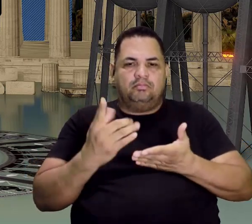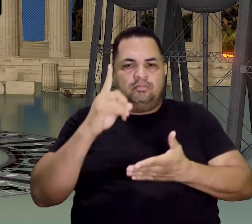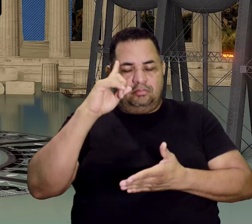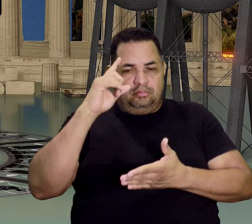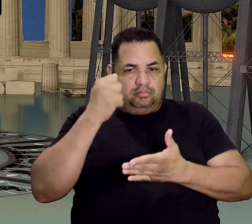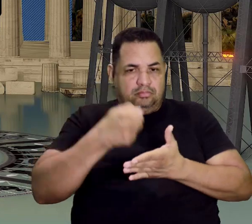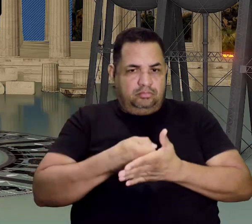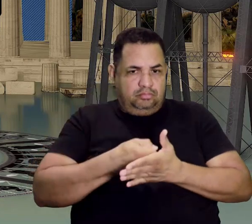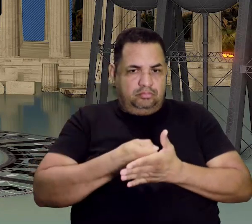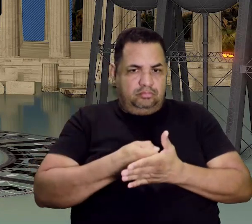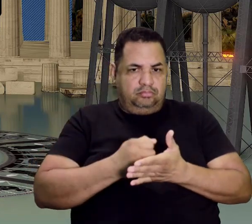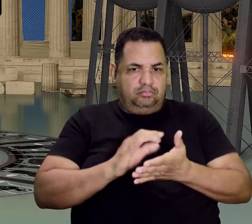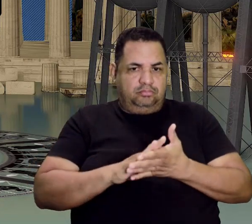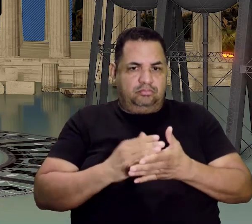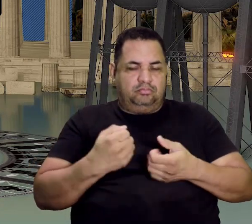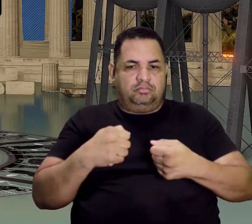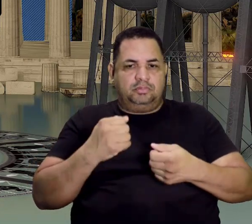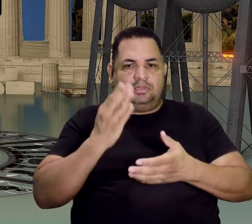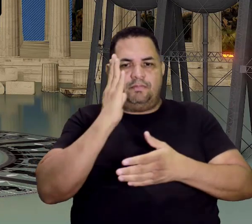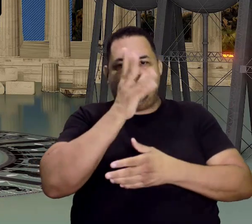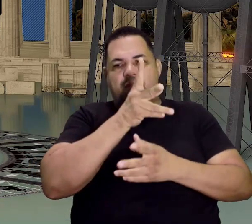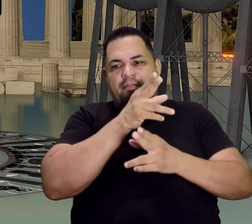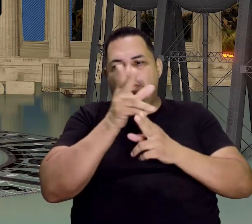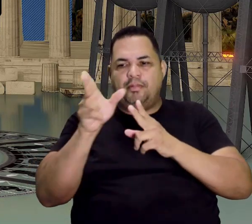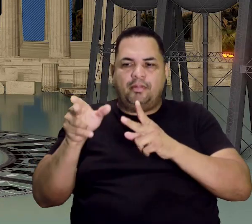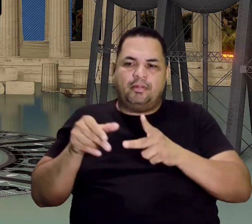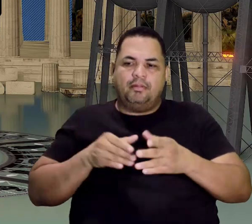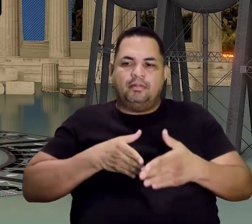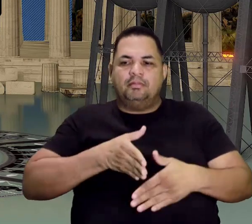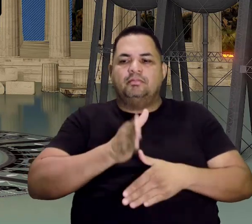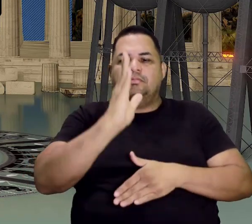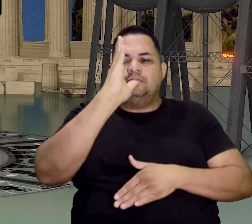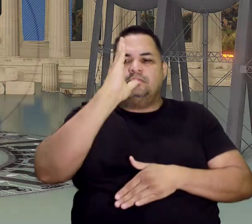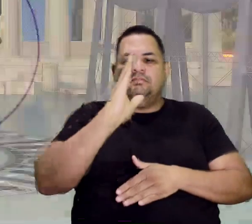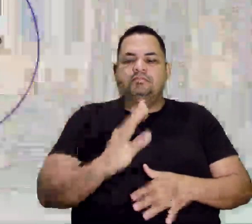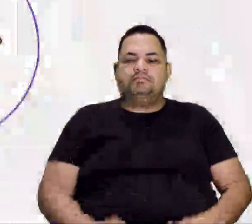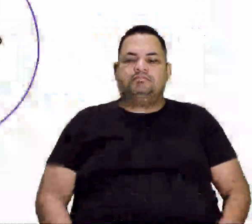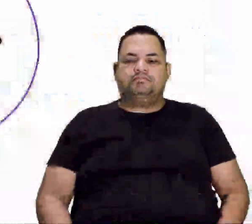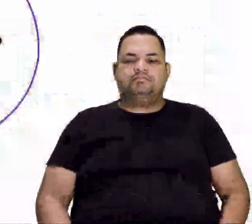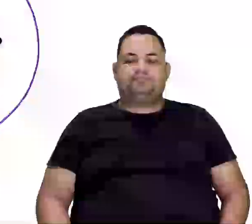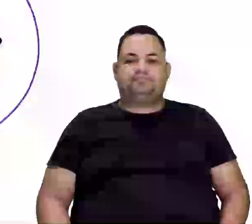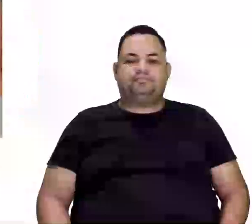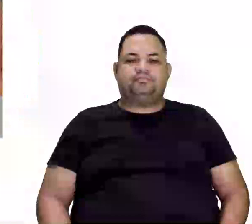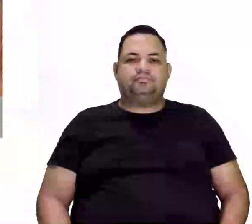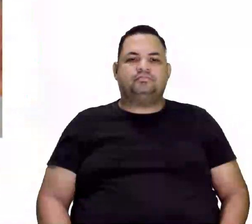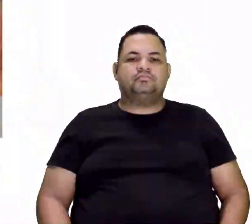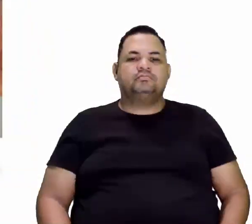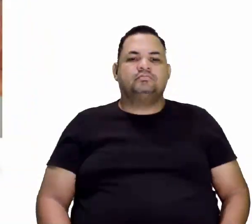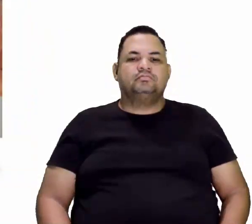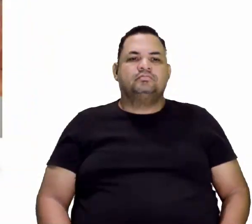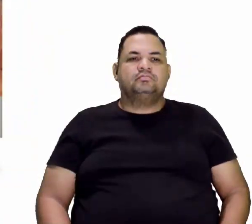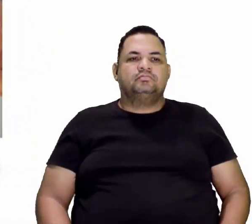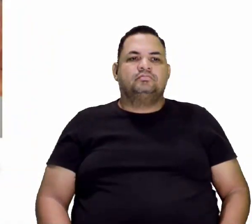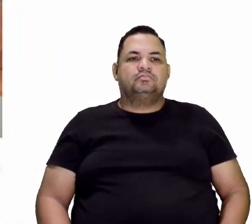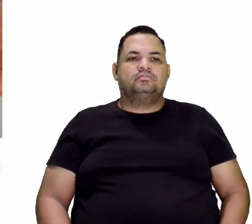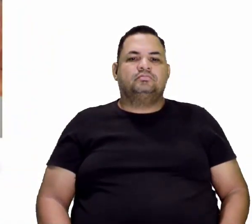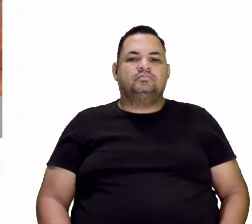nós precisamos podar os matos para seguir, tá? Vamos lá? Qual é a questão aí? Olha